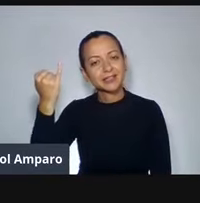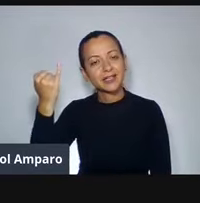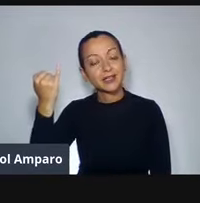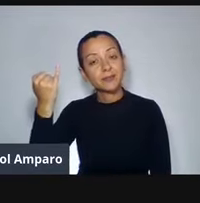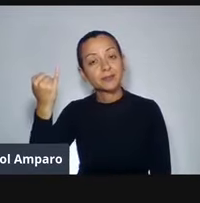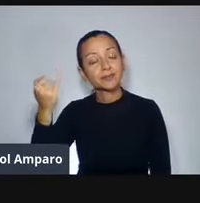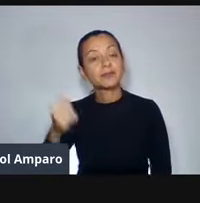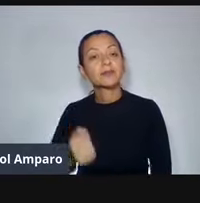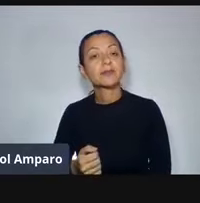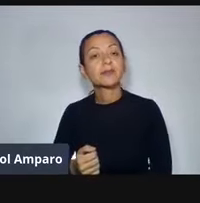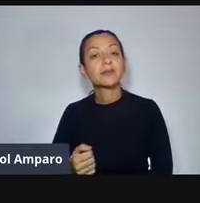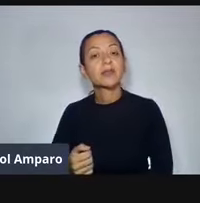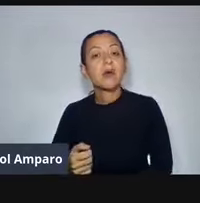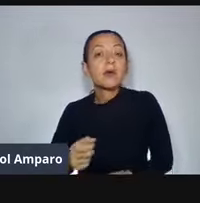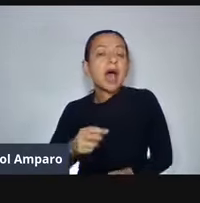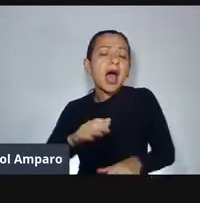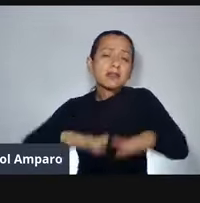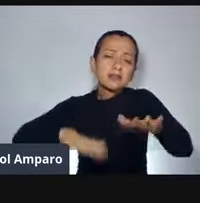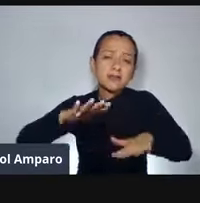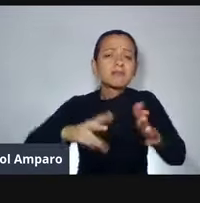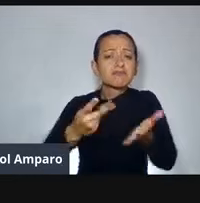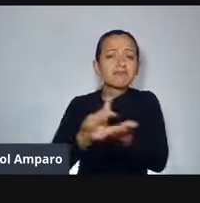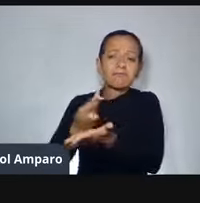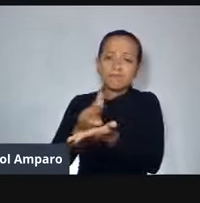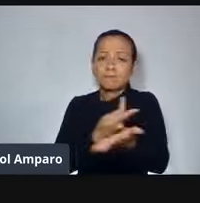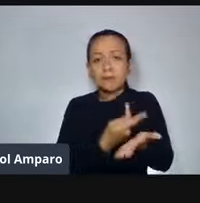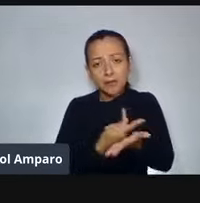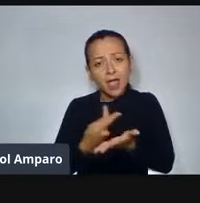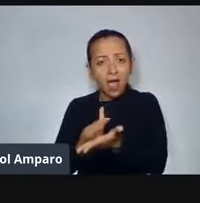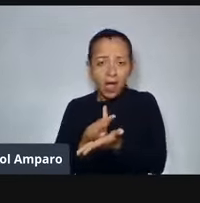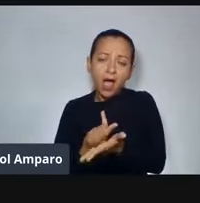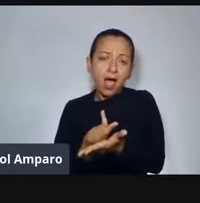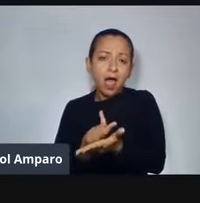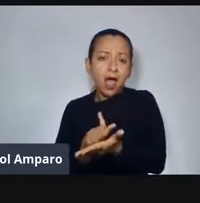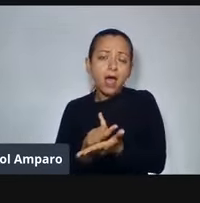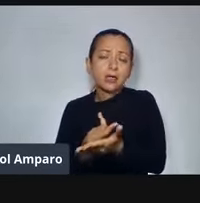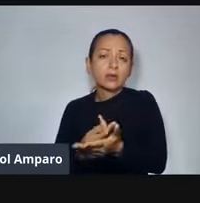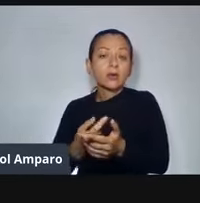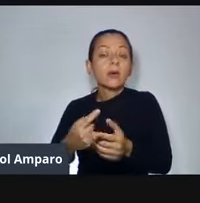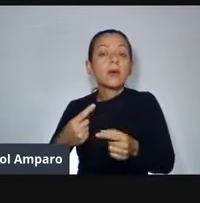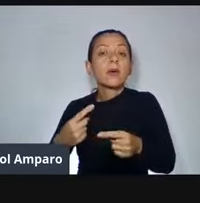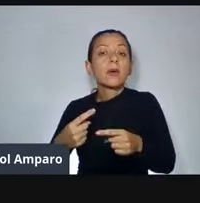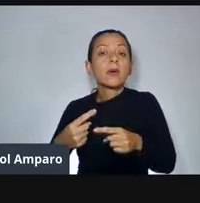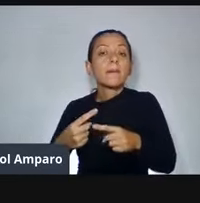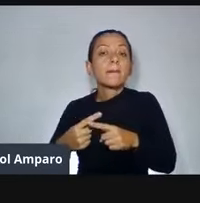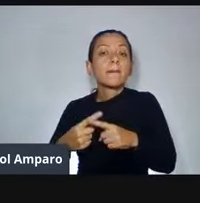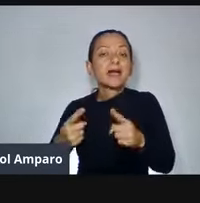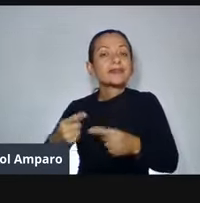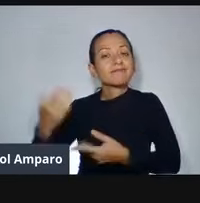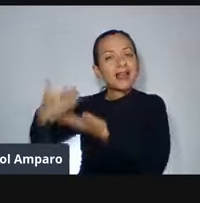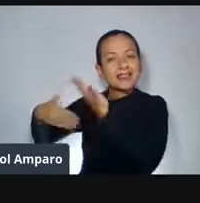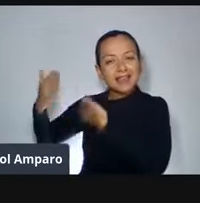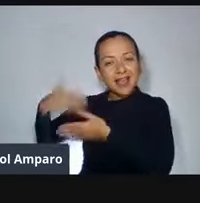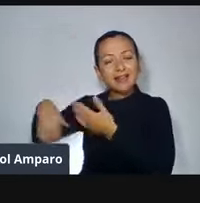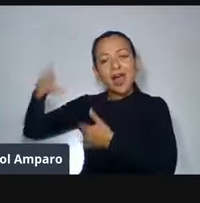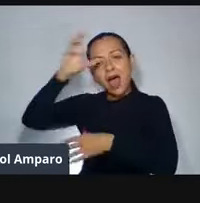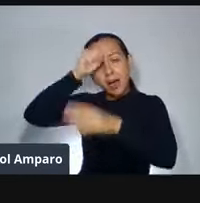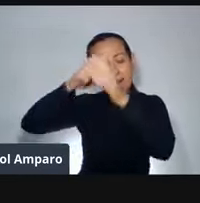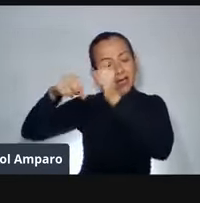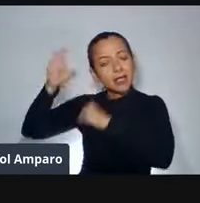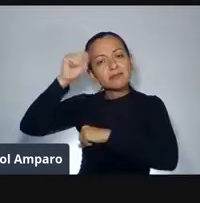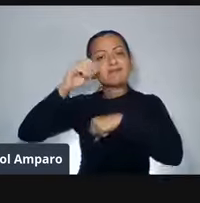continuarmos fazendo coisas erradas se tudo aquilo foi passado para nós com carinho, com amor, com caridade, com